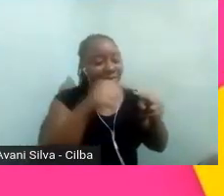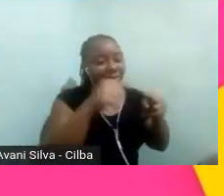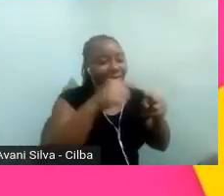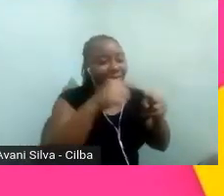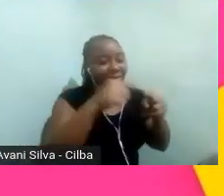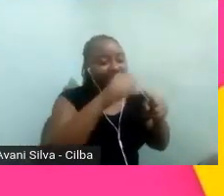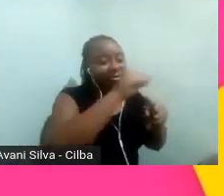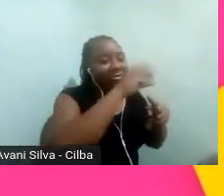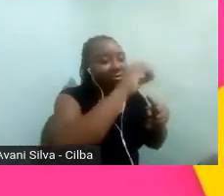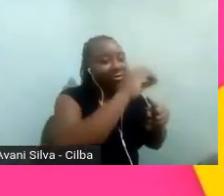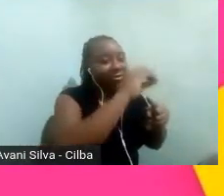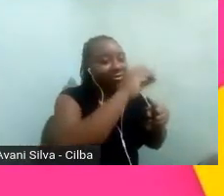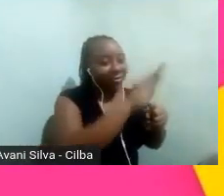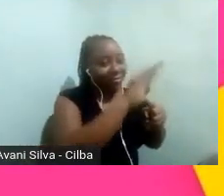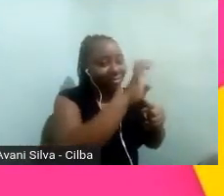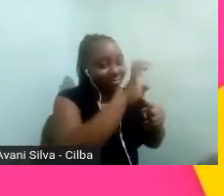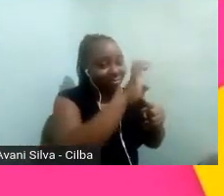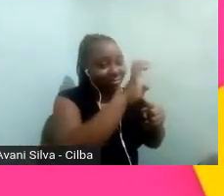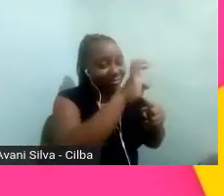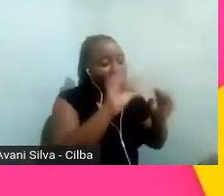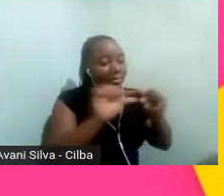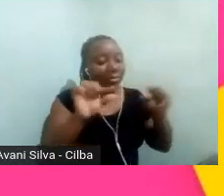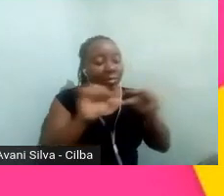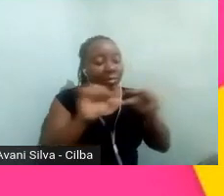do S.